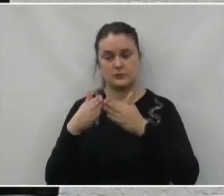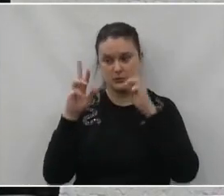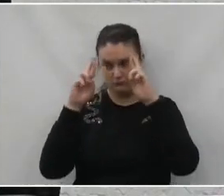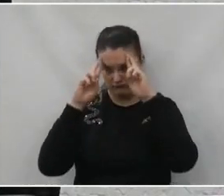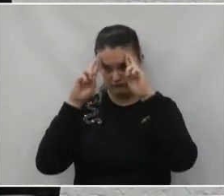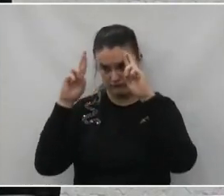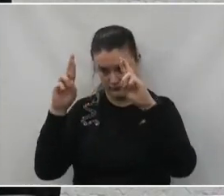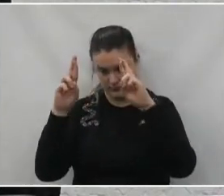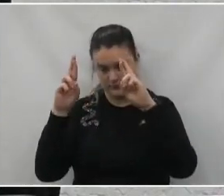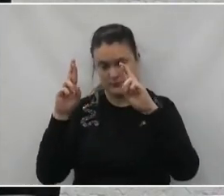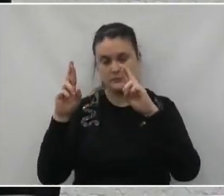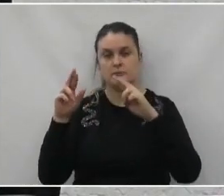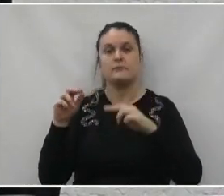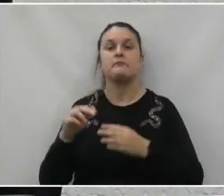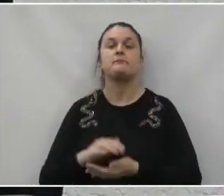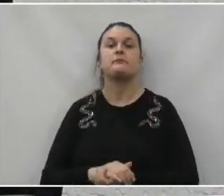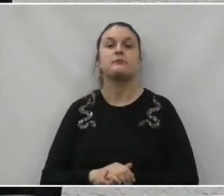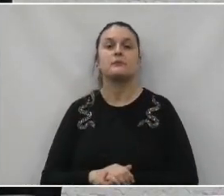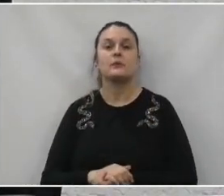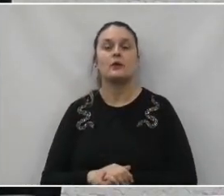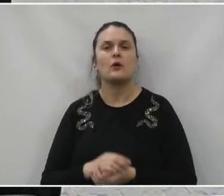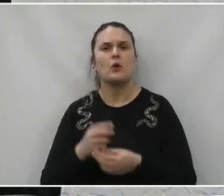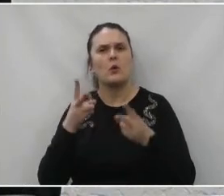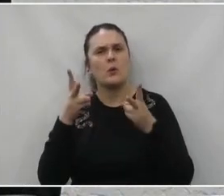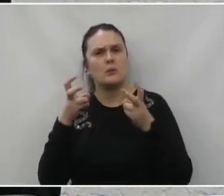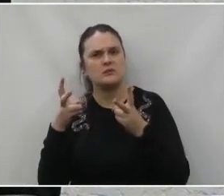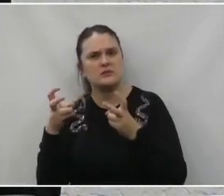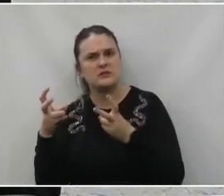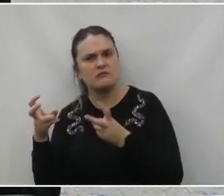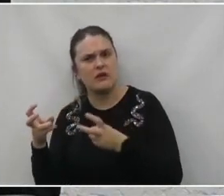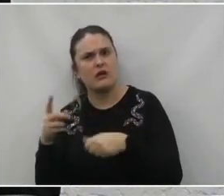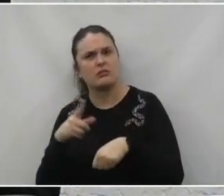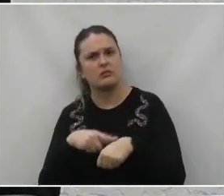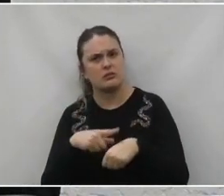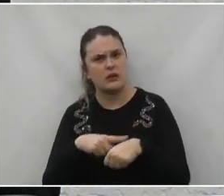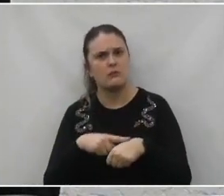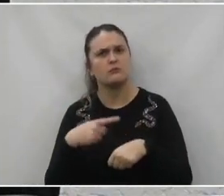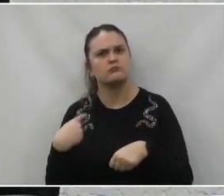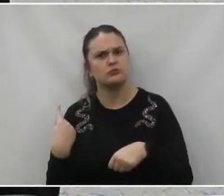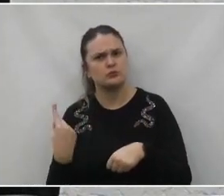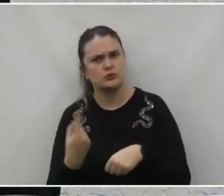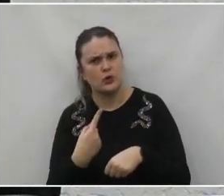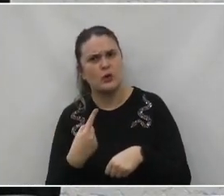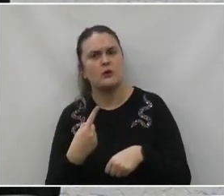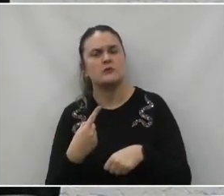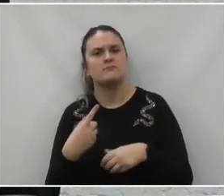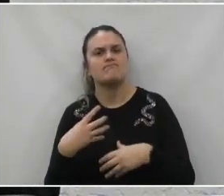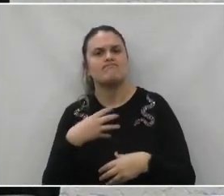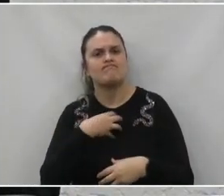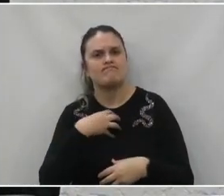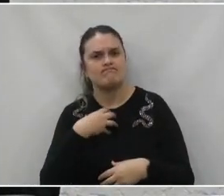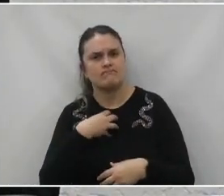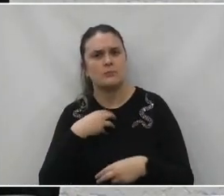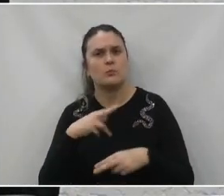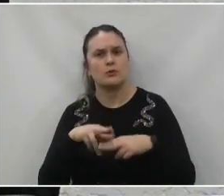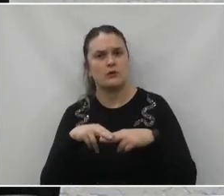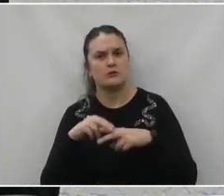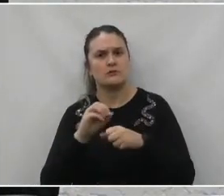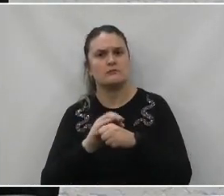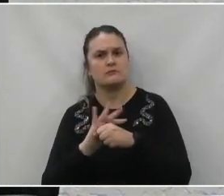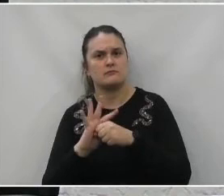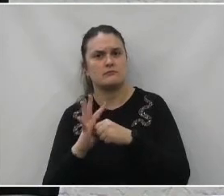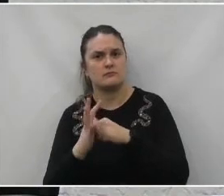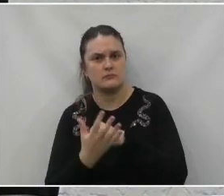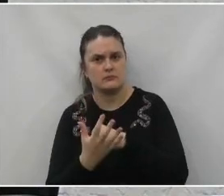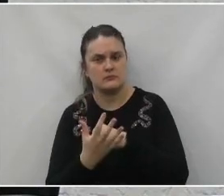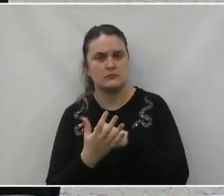e acatamento, desta maneira, observando o delicado momento pelo qual todos passamos, este provocado pela pandemia do